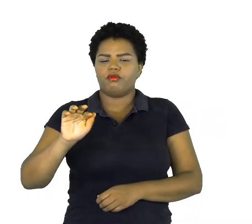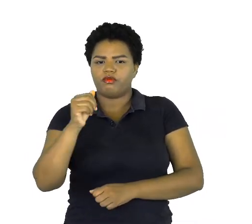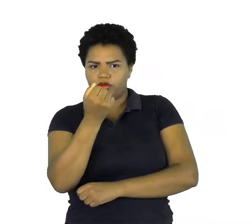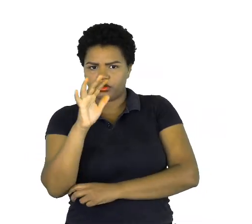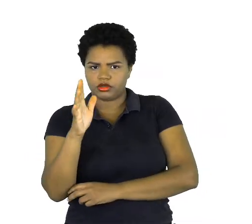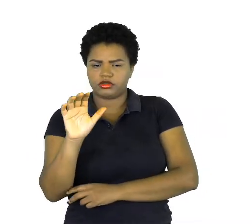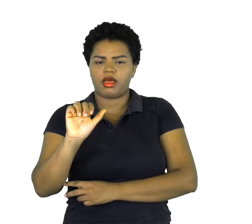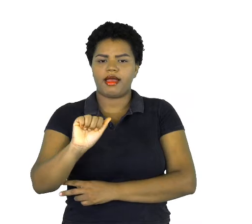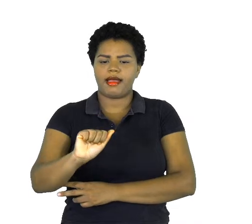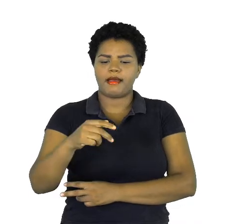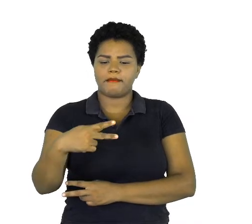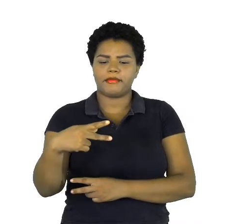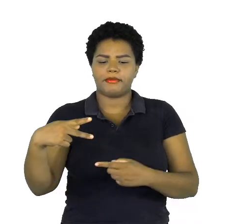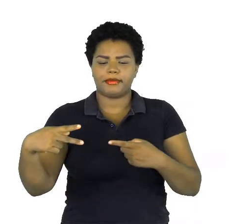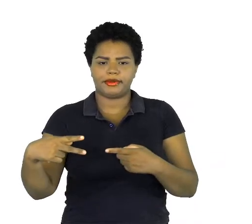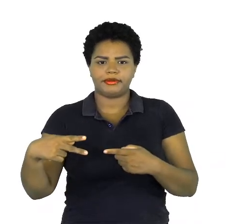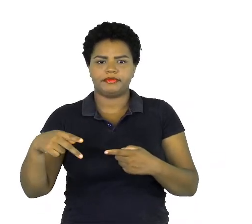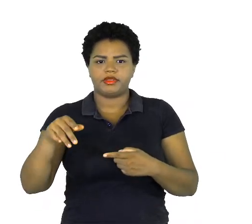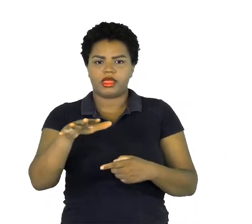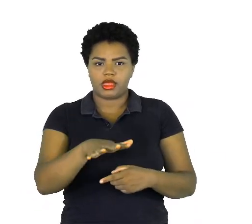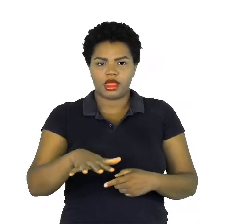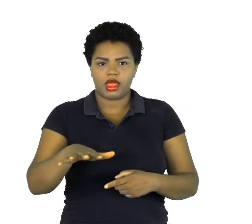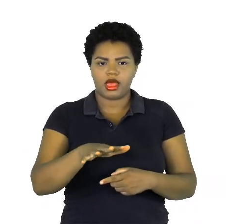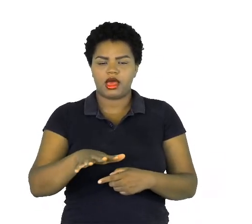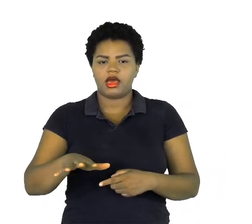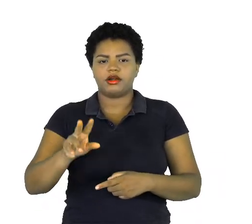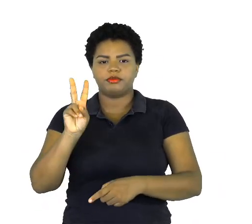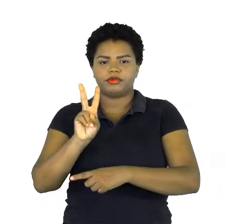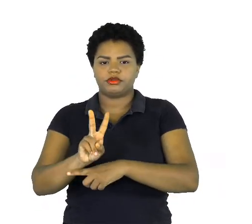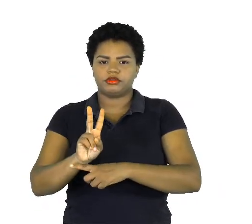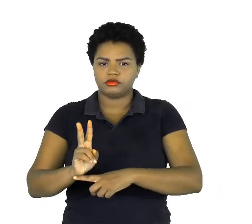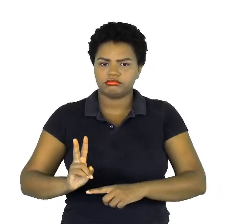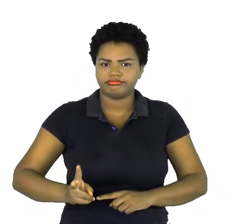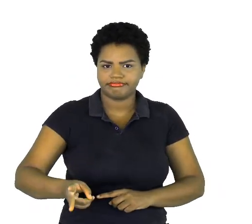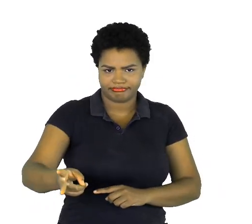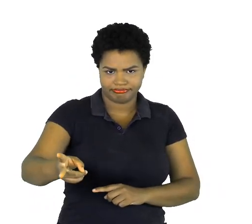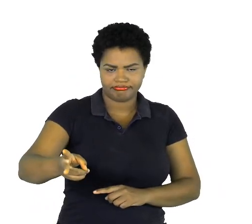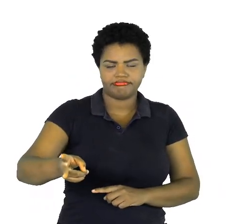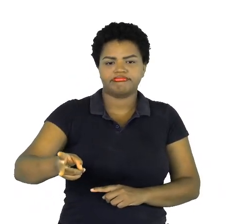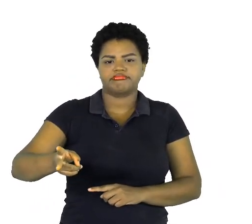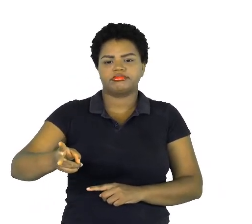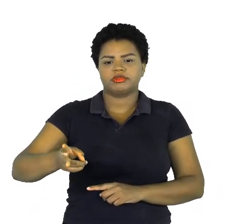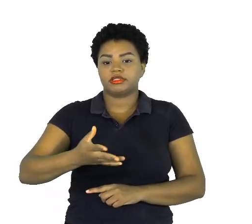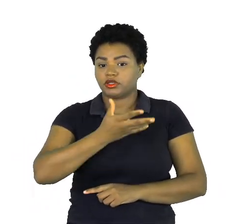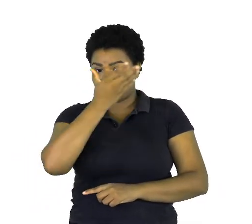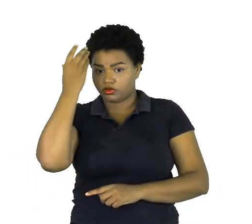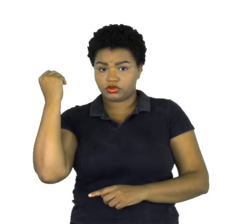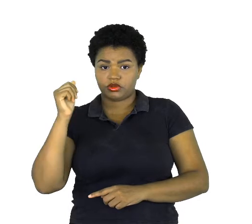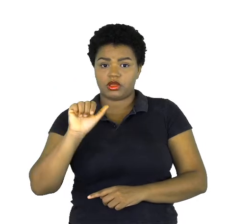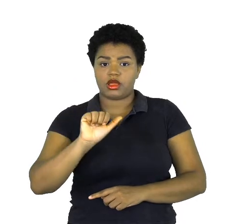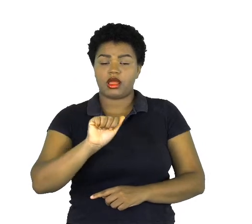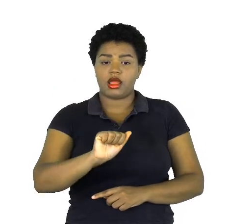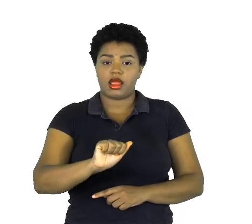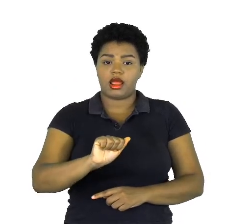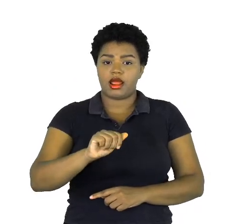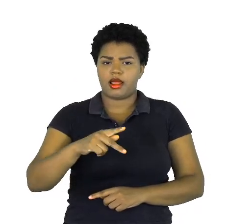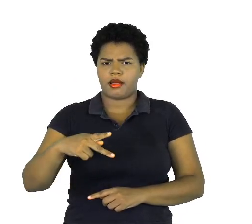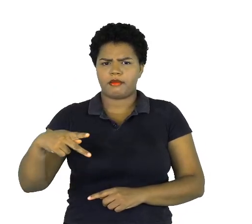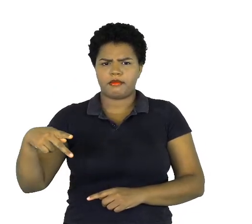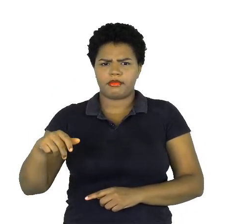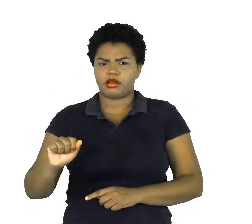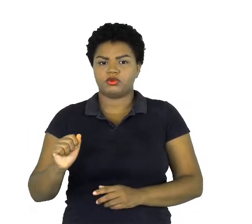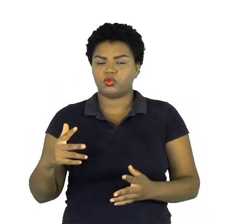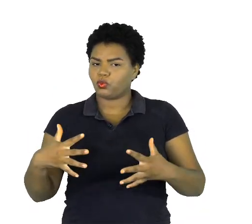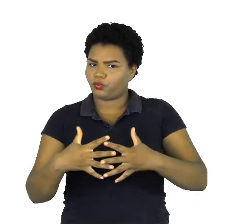APP? A área de proteção permanente, a área de proteção permanente. Não confunda APP com APA. Aonde estão